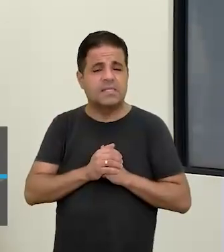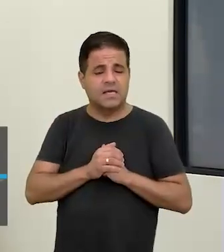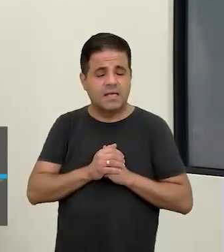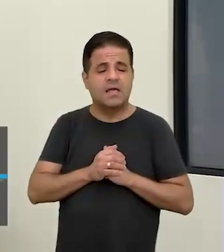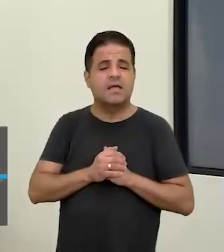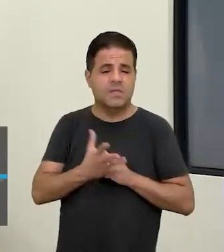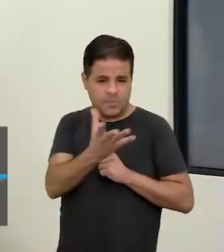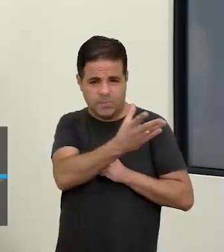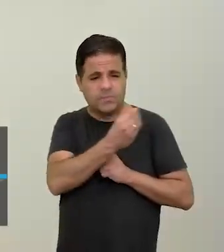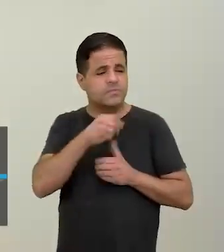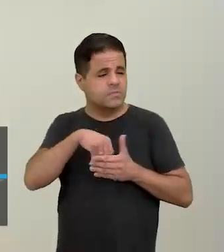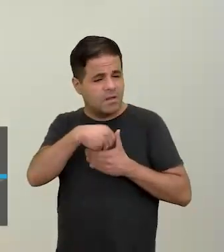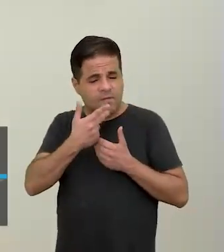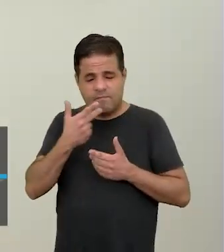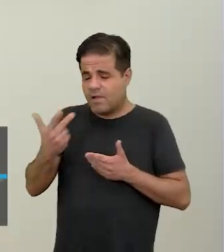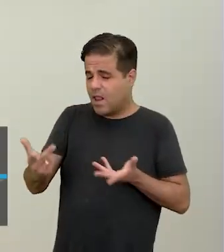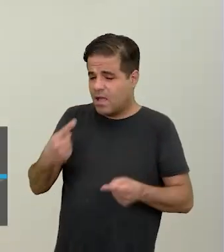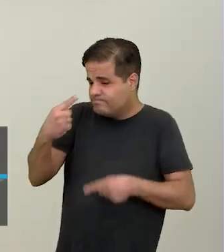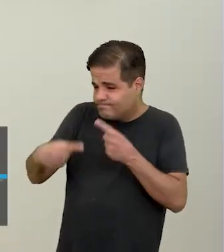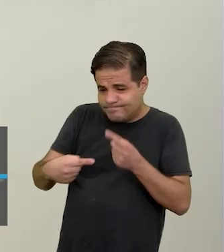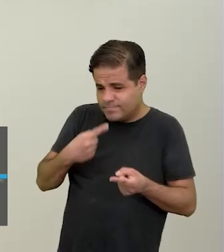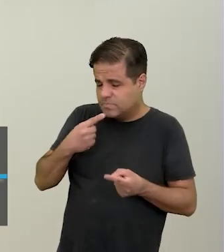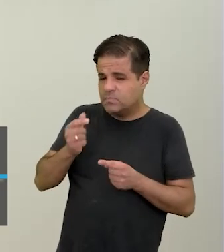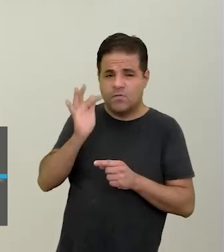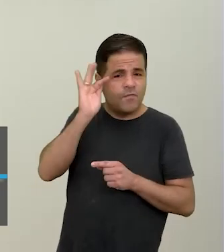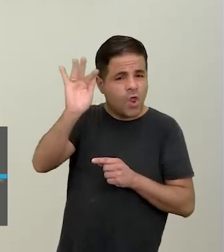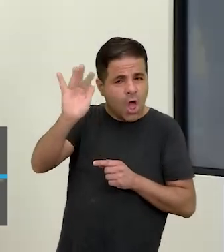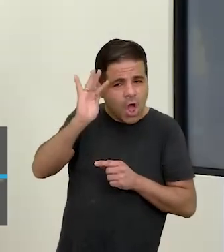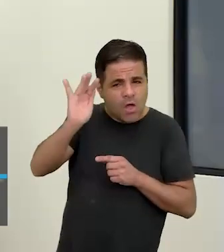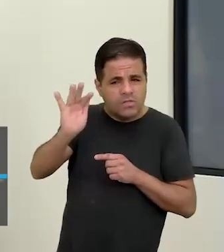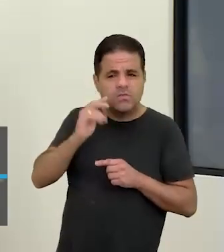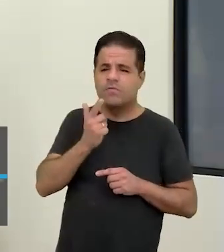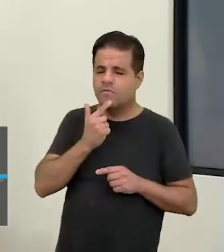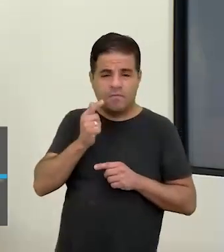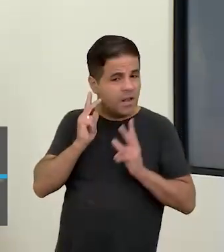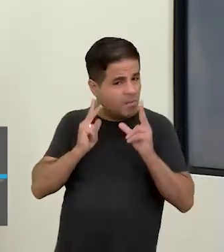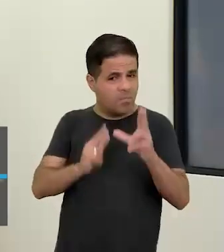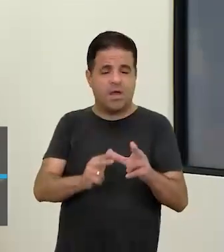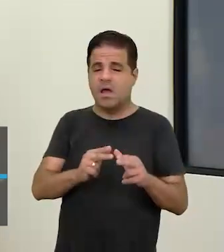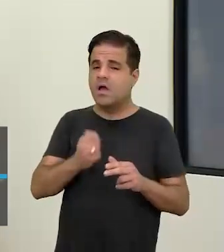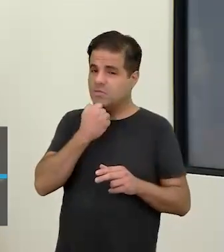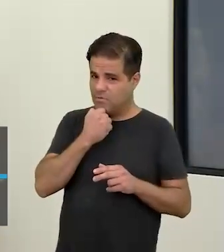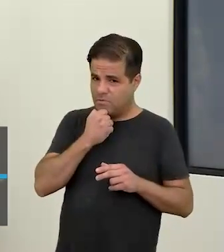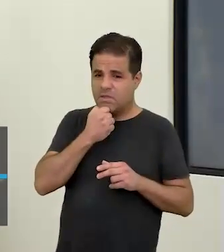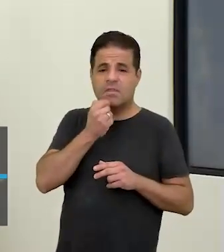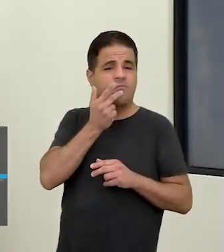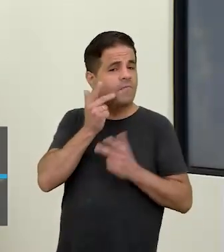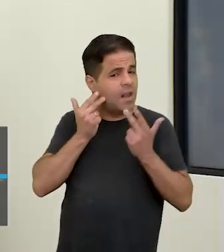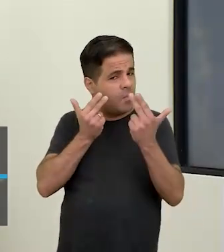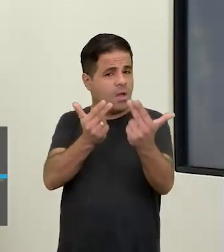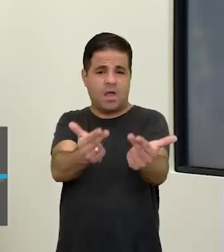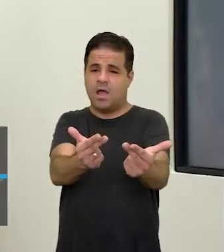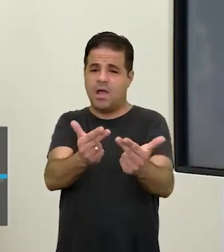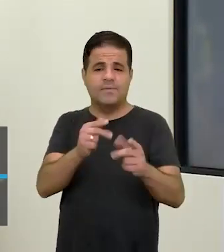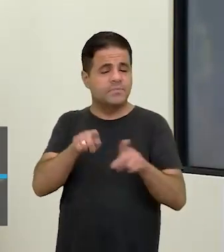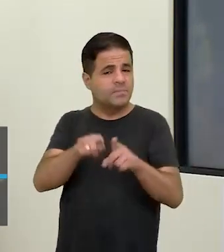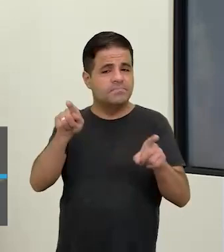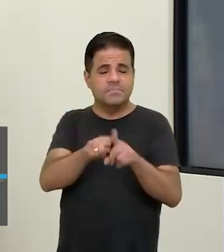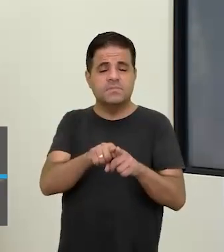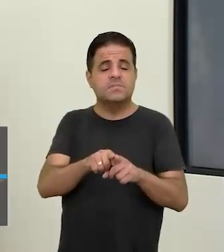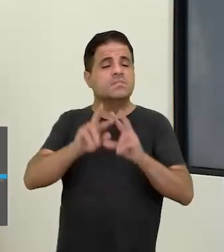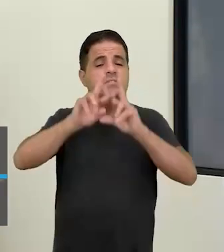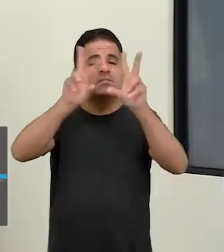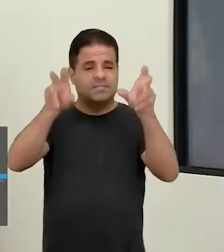né? E muitos vão argumentar, muitos filósofos políticos cientistas políticos também vão argumentar